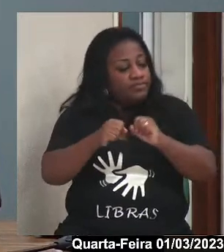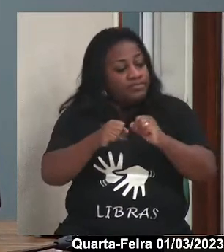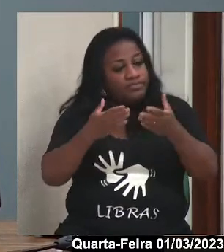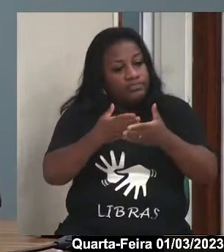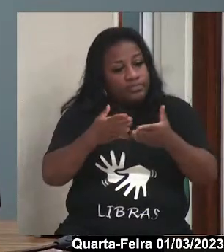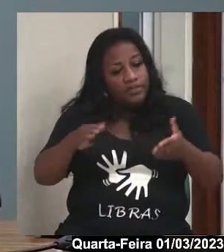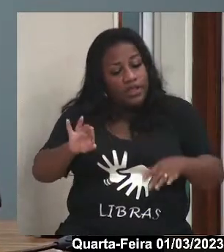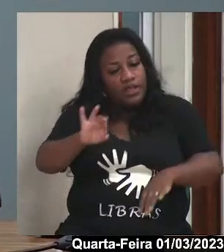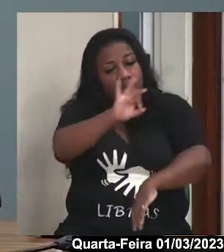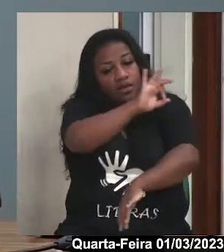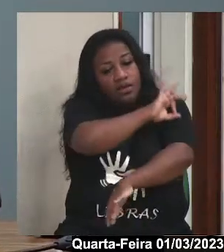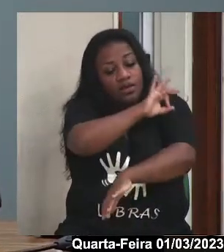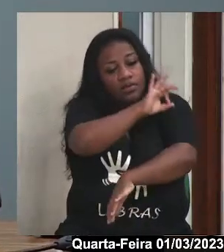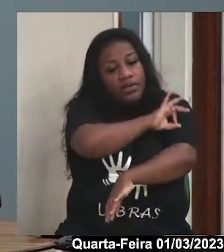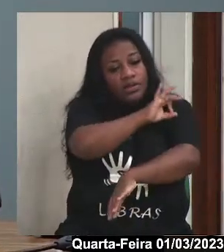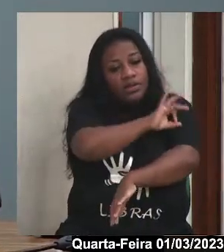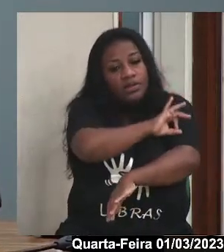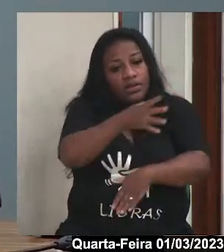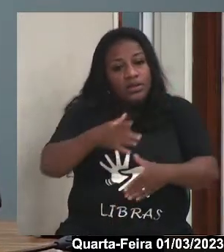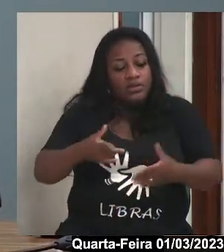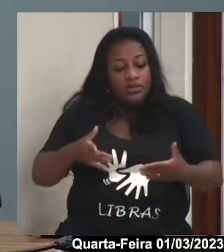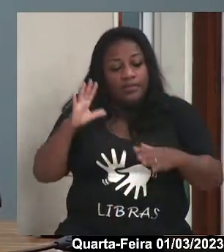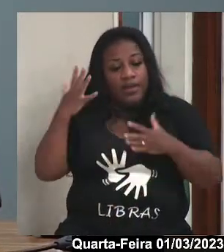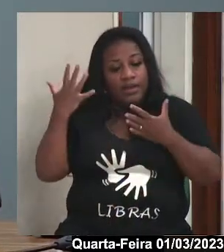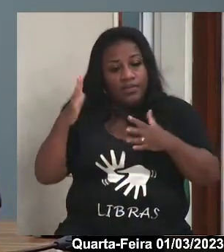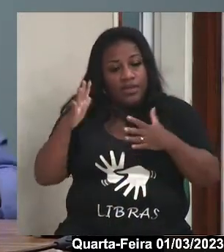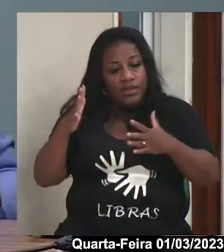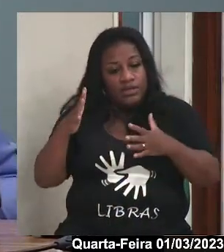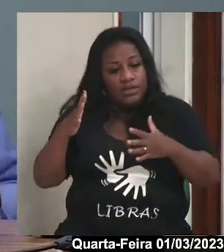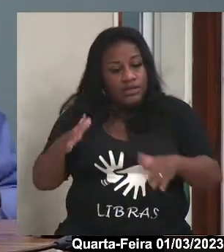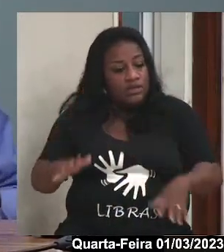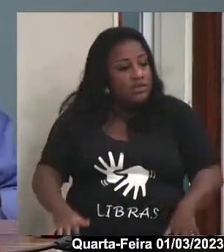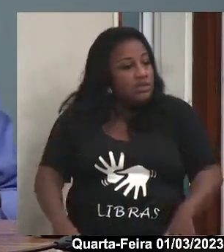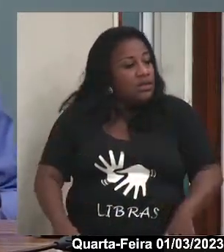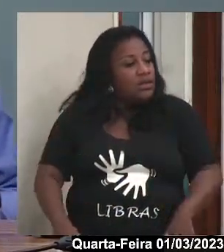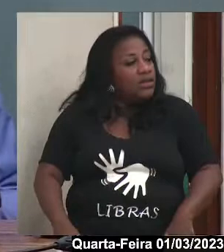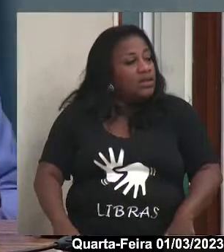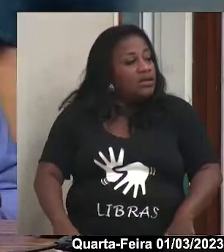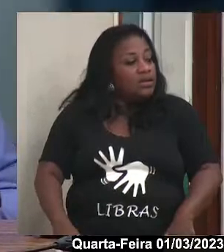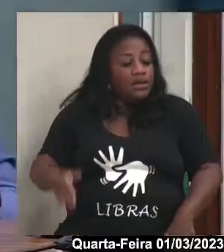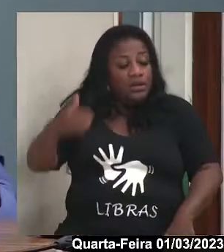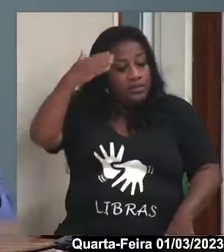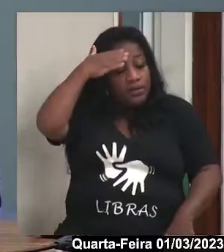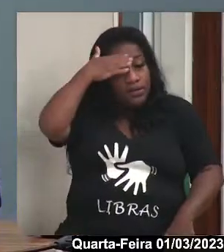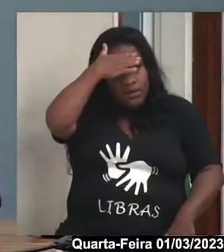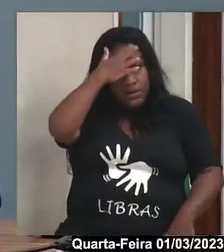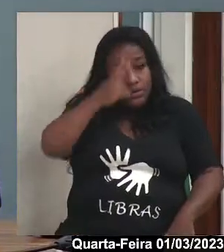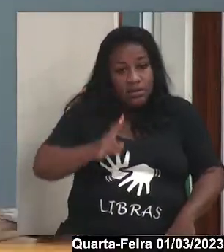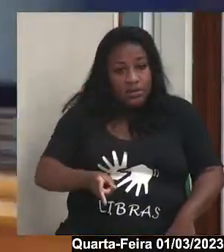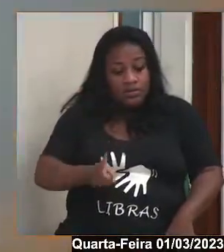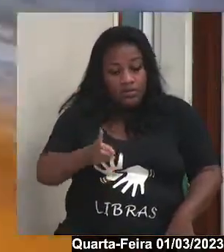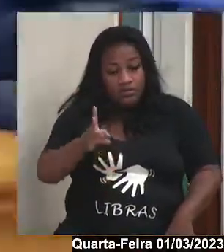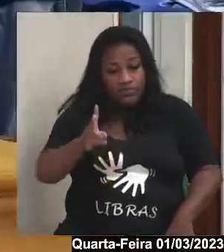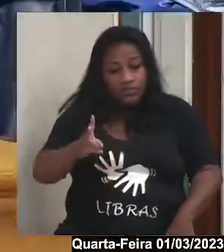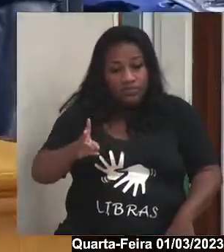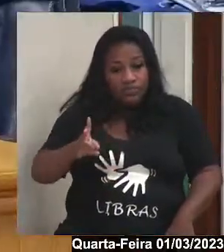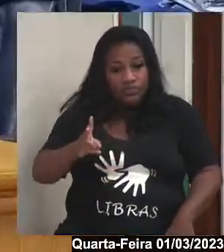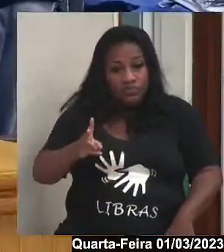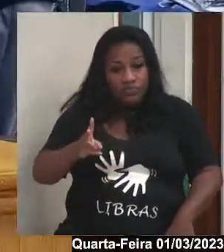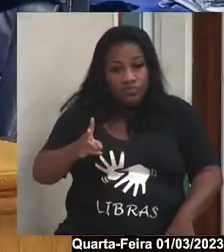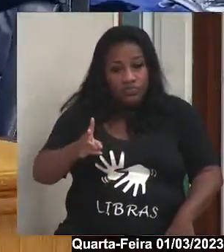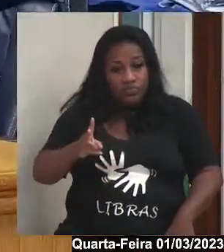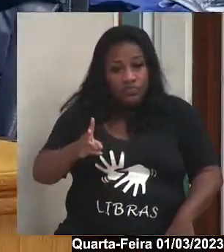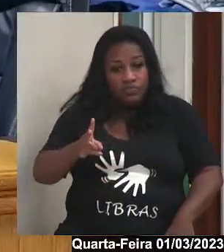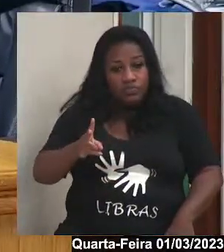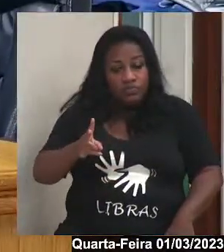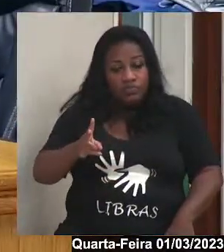Deus o prefeito Ney Santos tem o apoio de vereadores coerentes como o senhor. Parabéns. E para concluir, presidente, é muito nítido, né,